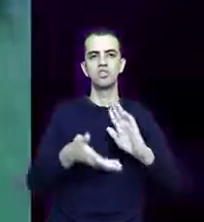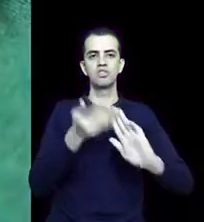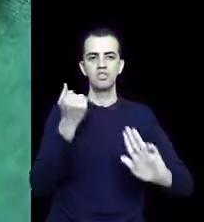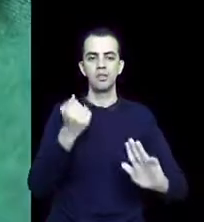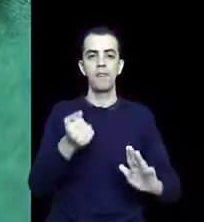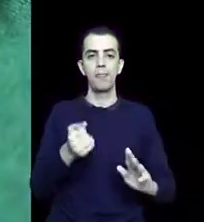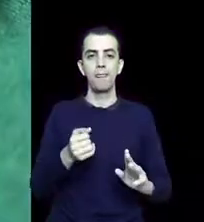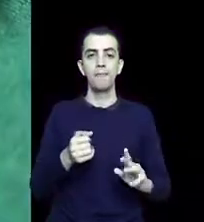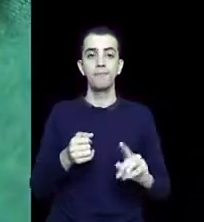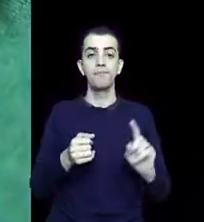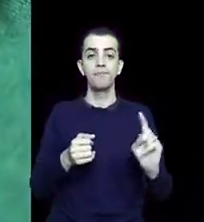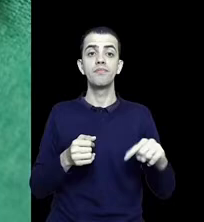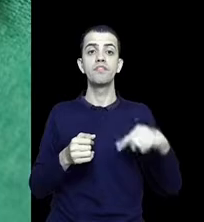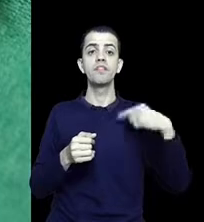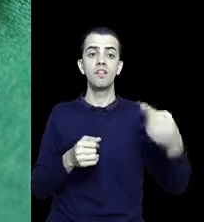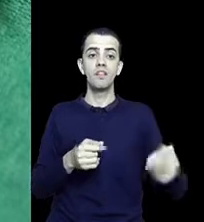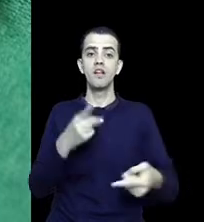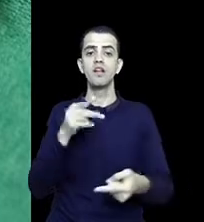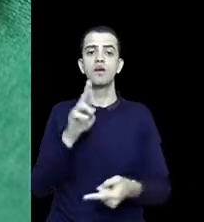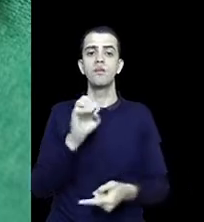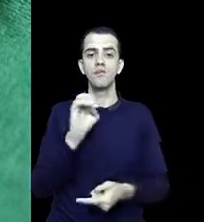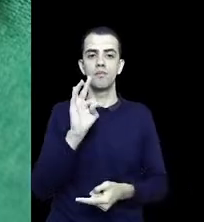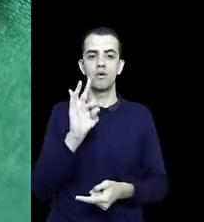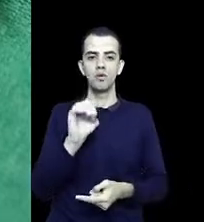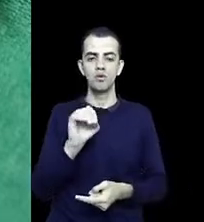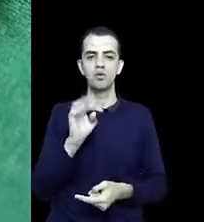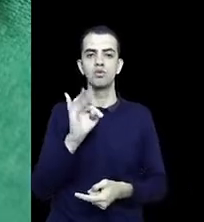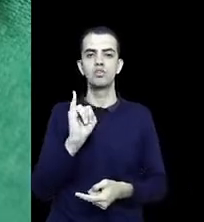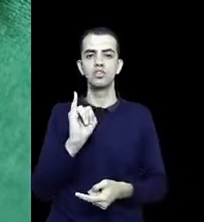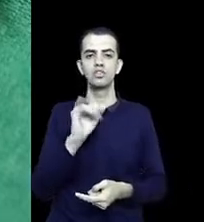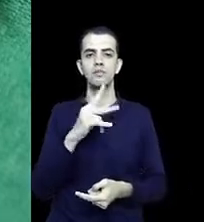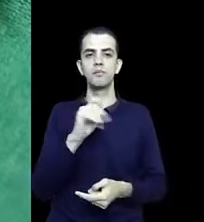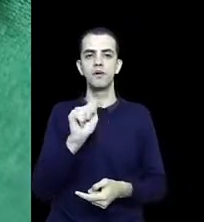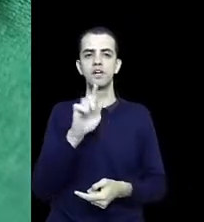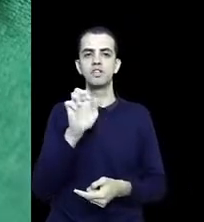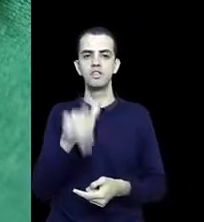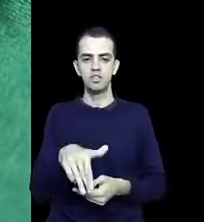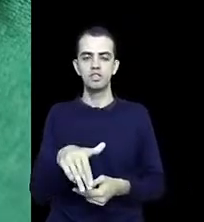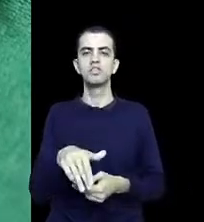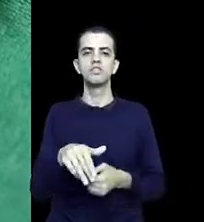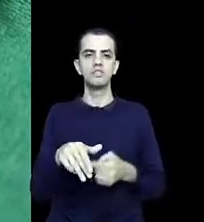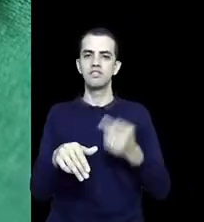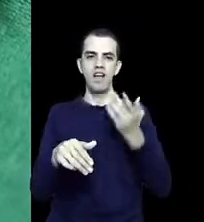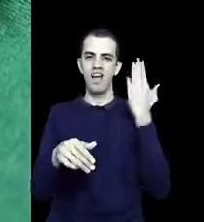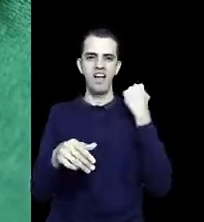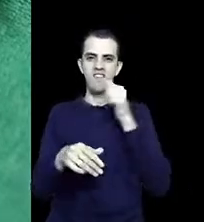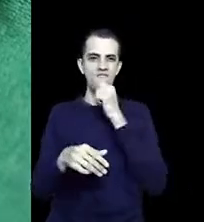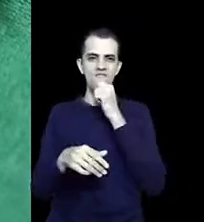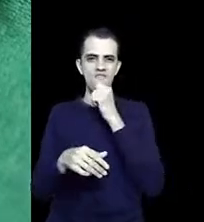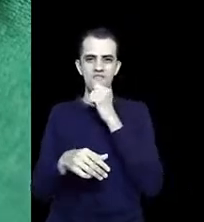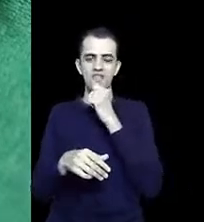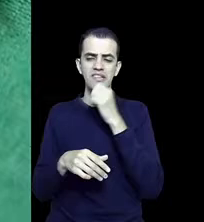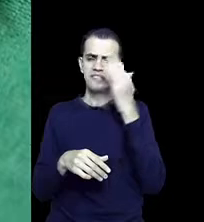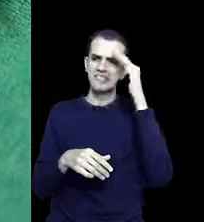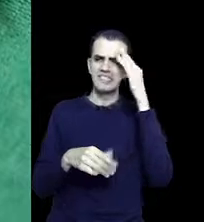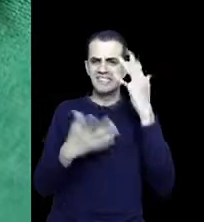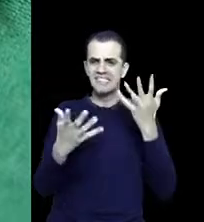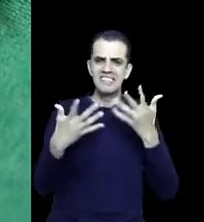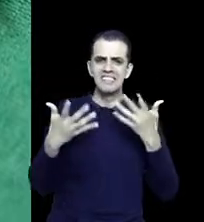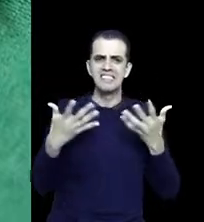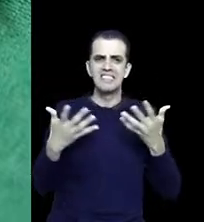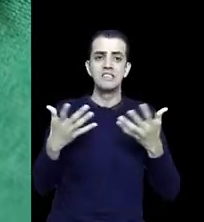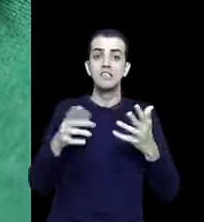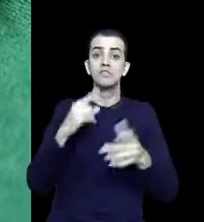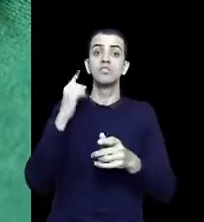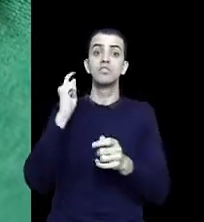fazer as prototipagens, foi difícil da gente entender isso. E antes de fazer a prototipagem, a gente tinha uma dificuldade